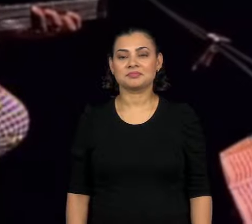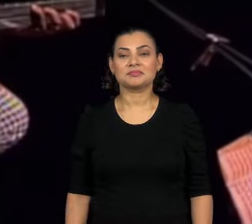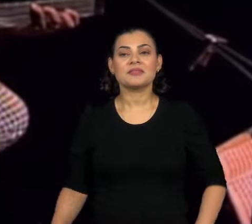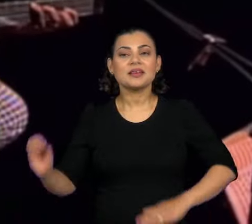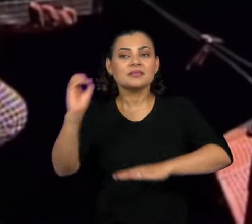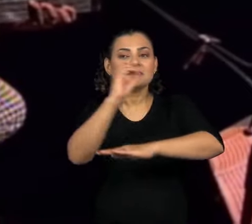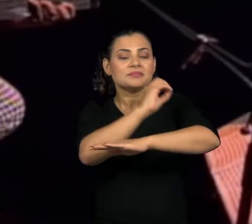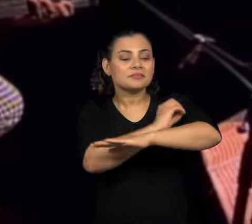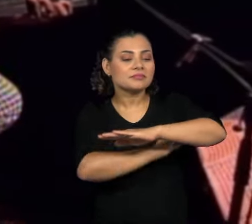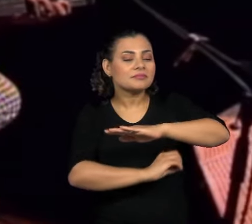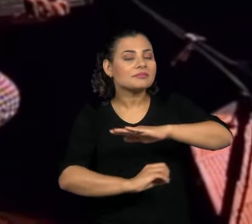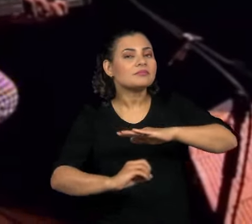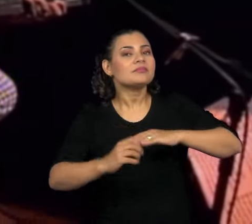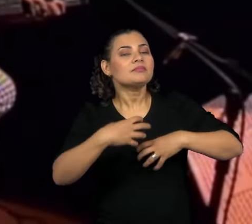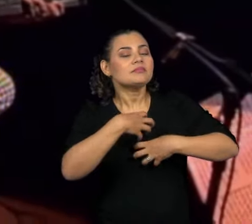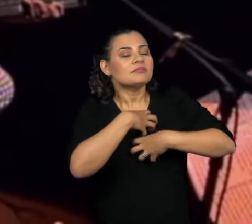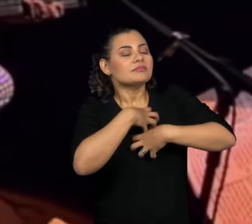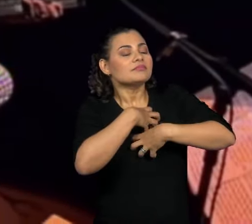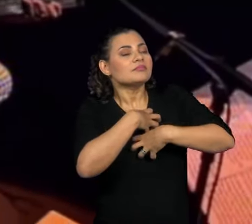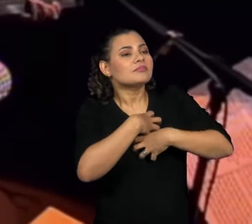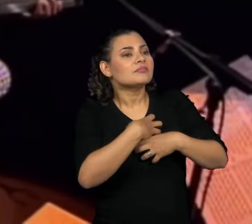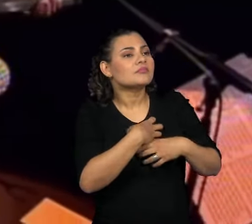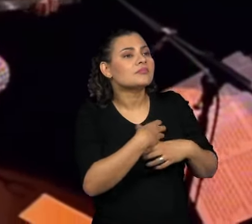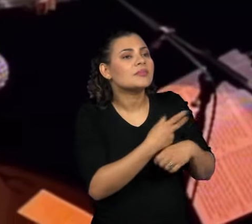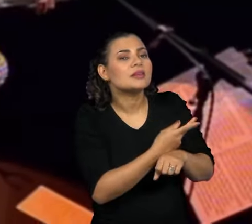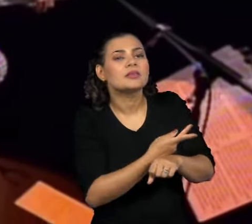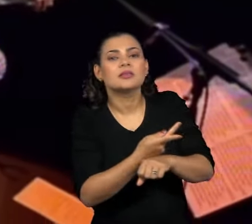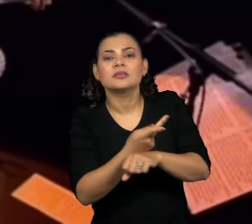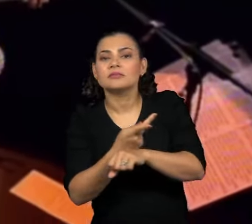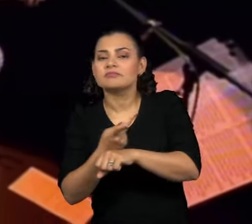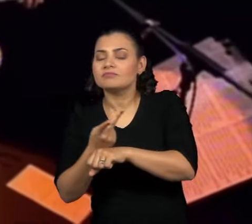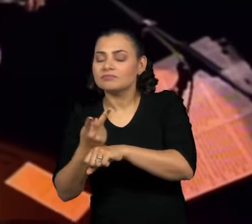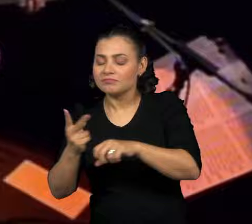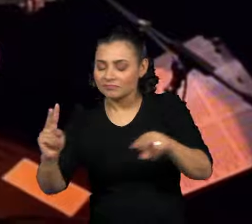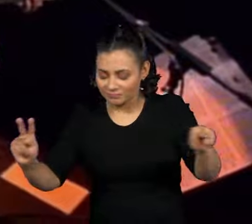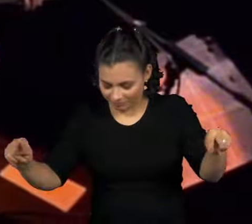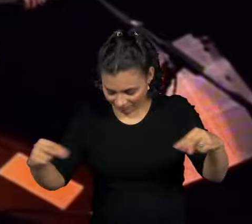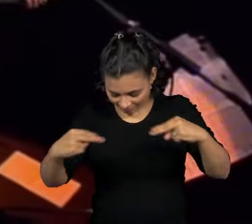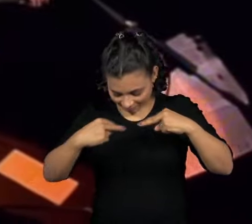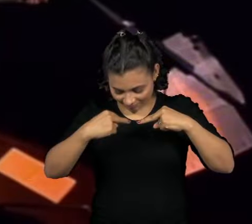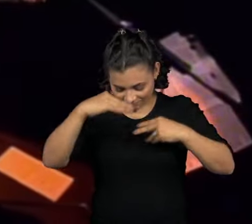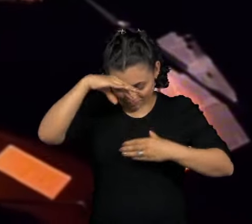Que estamos cá dentro de nós,